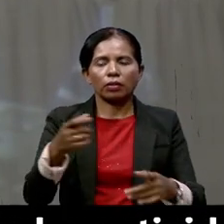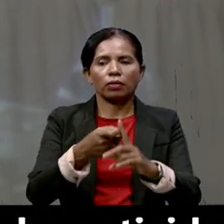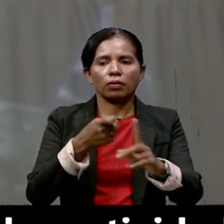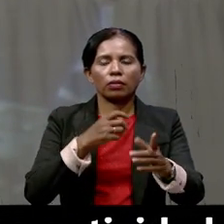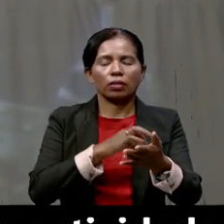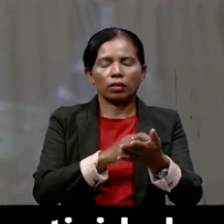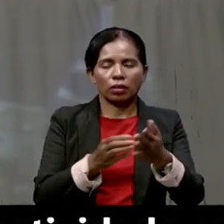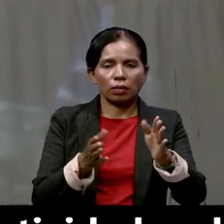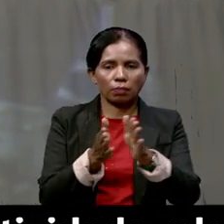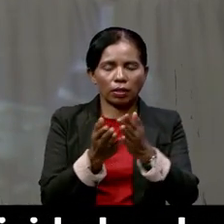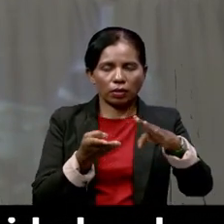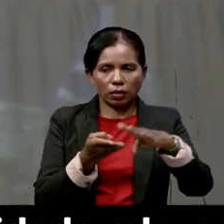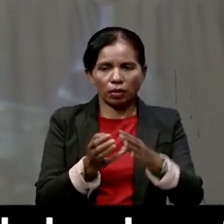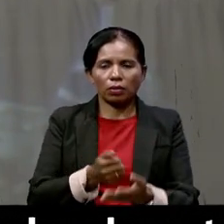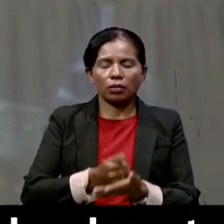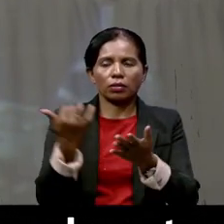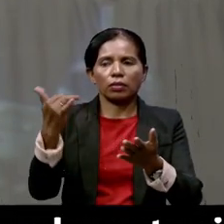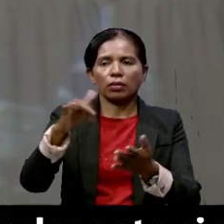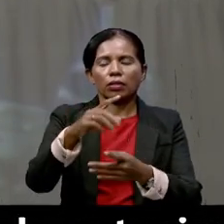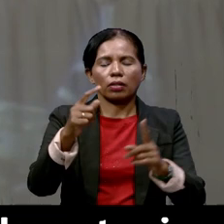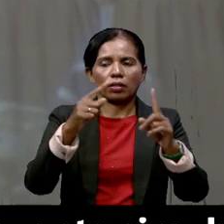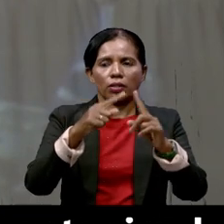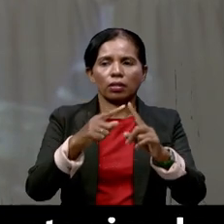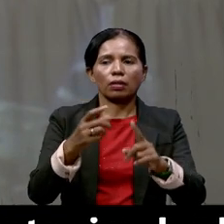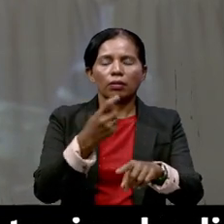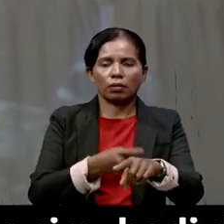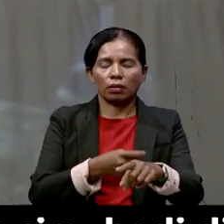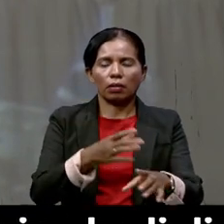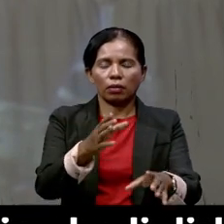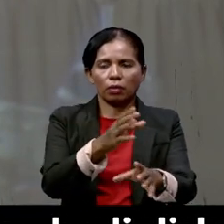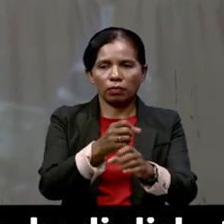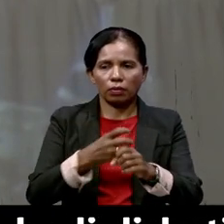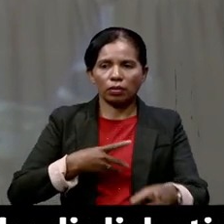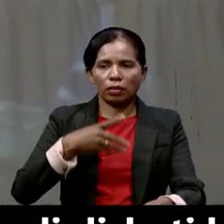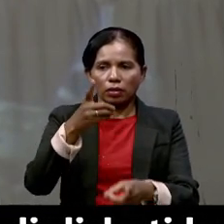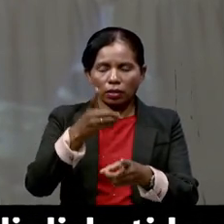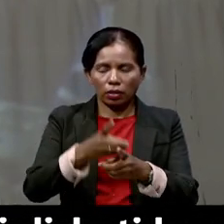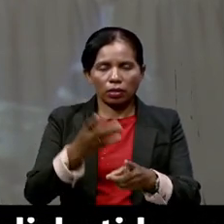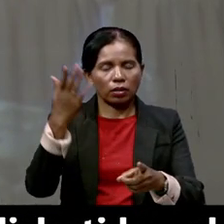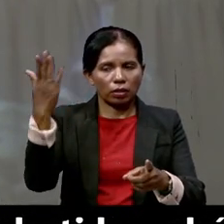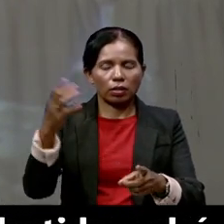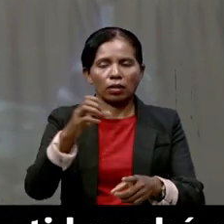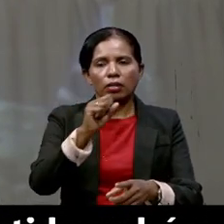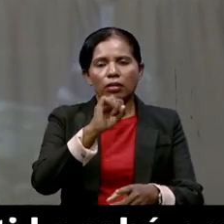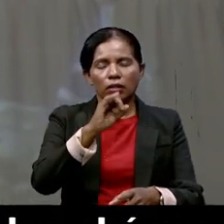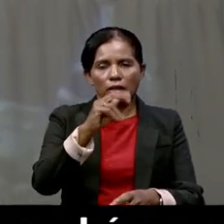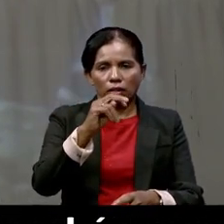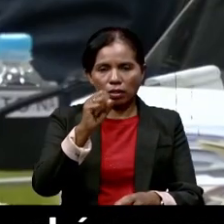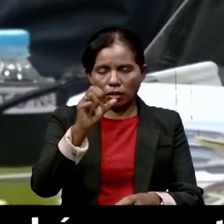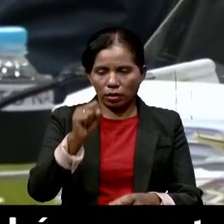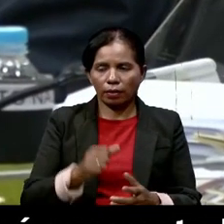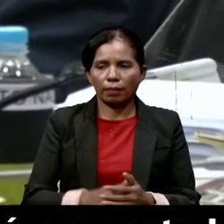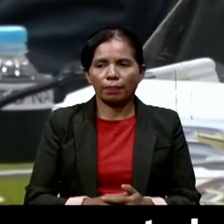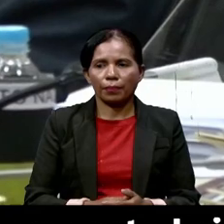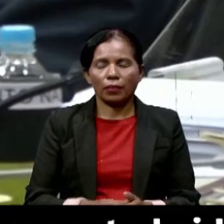ida ida no ne bele facilita sira wai nira to tempo sira tu processa sirane direito refere iha segurança social nian. Hatamba